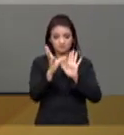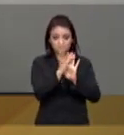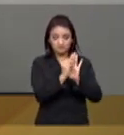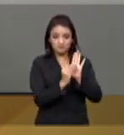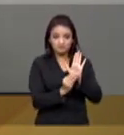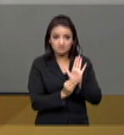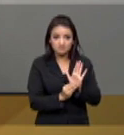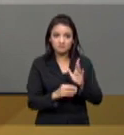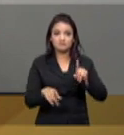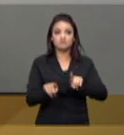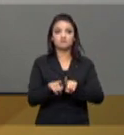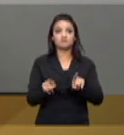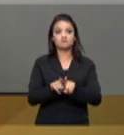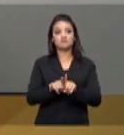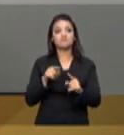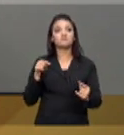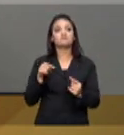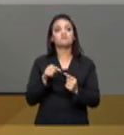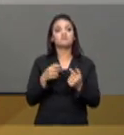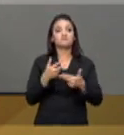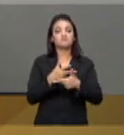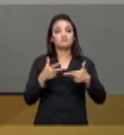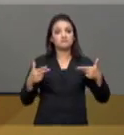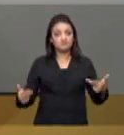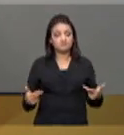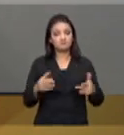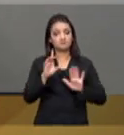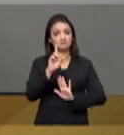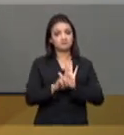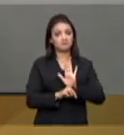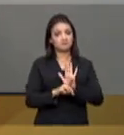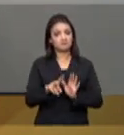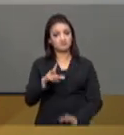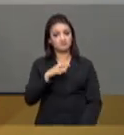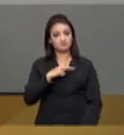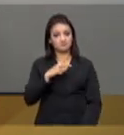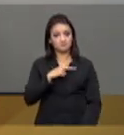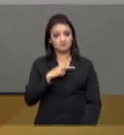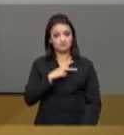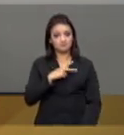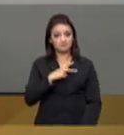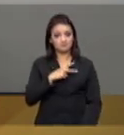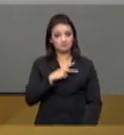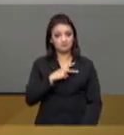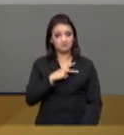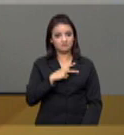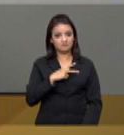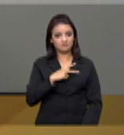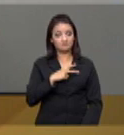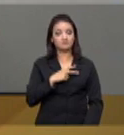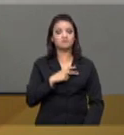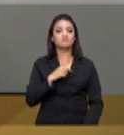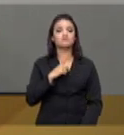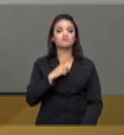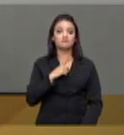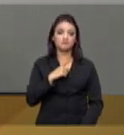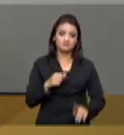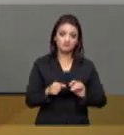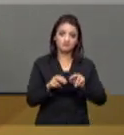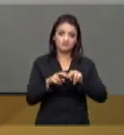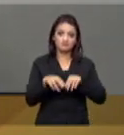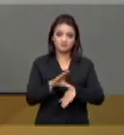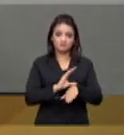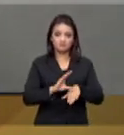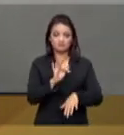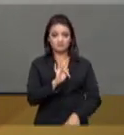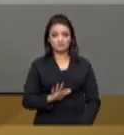de institutos, conceitos e formas de direito privados utilizados expresso ou implicitamente pela Constituição Federal.